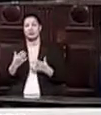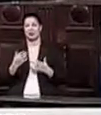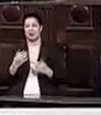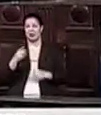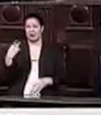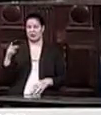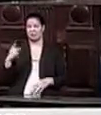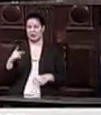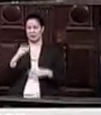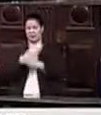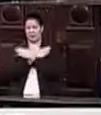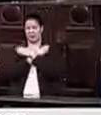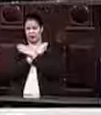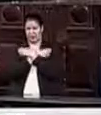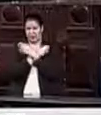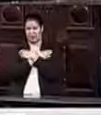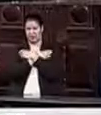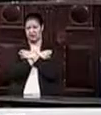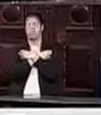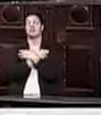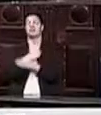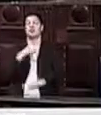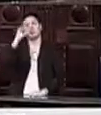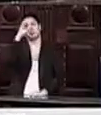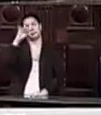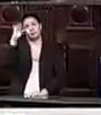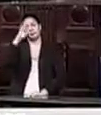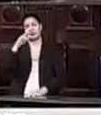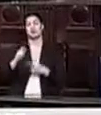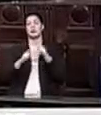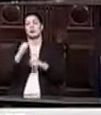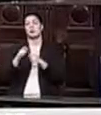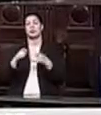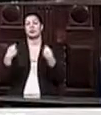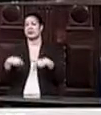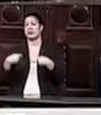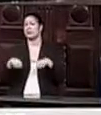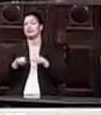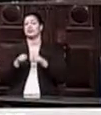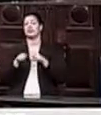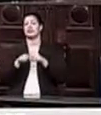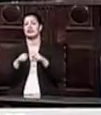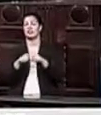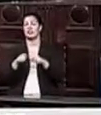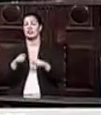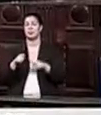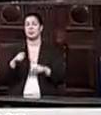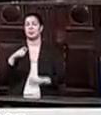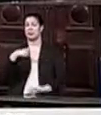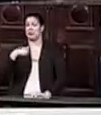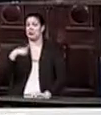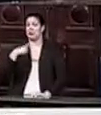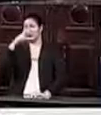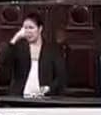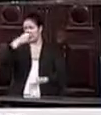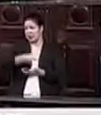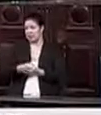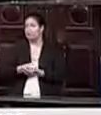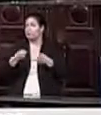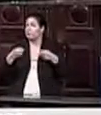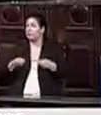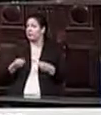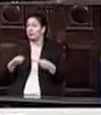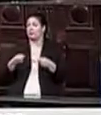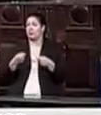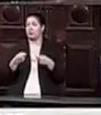de Corpus Christi, eu fico me perguntando o que precisa ser feito para se ter uma decisão firme